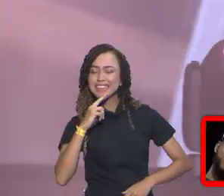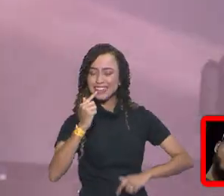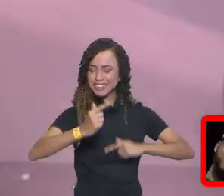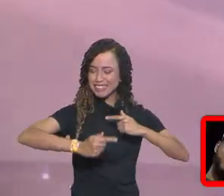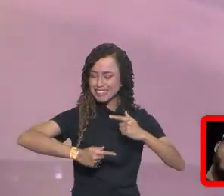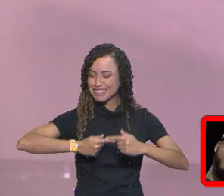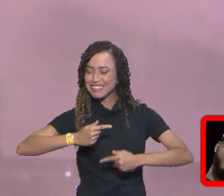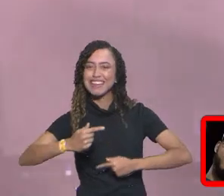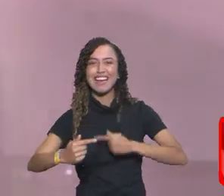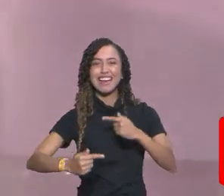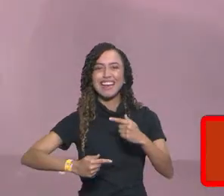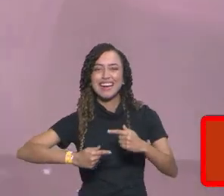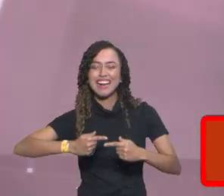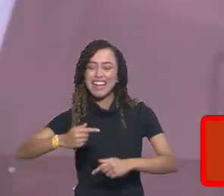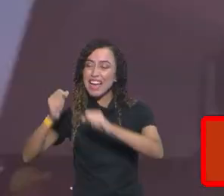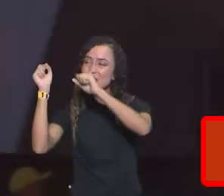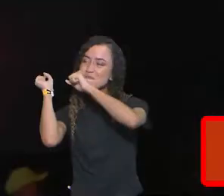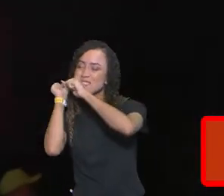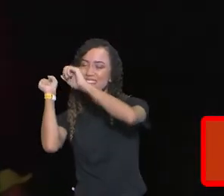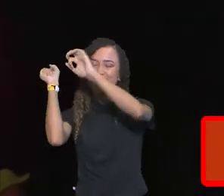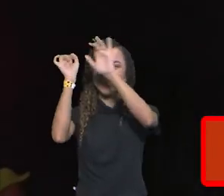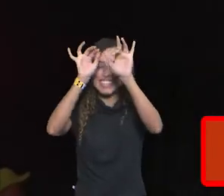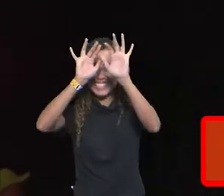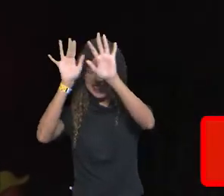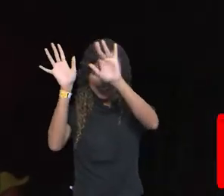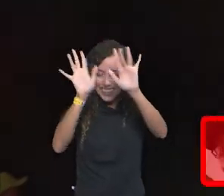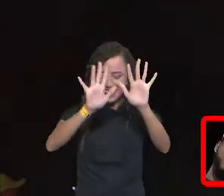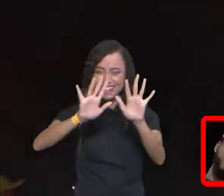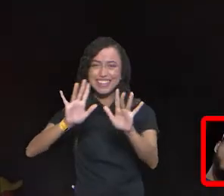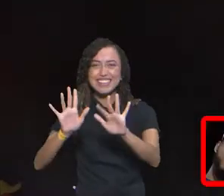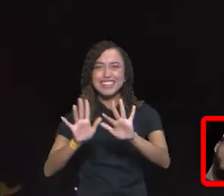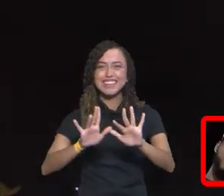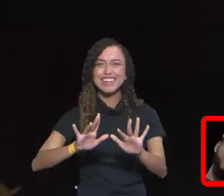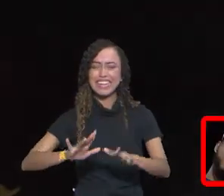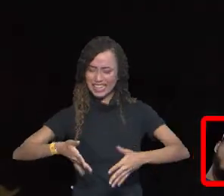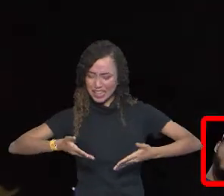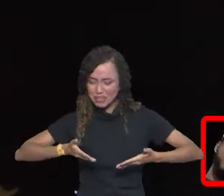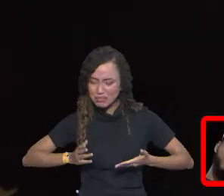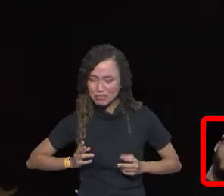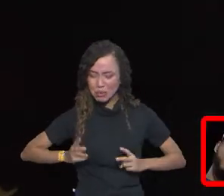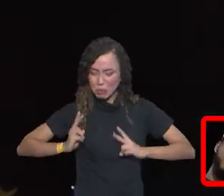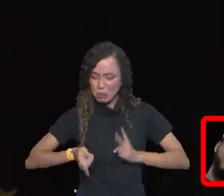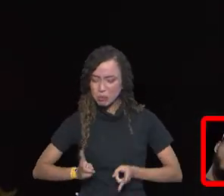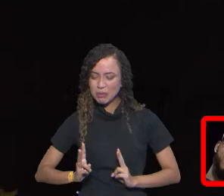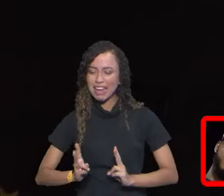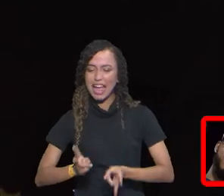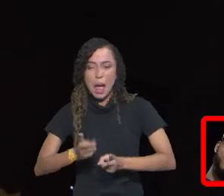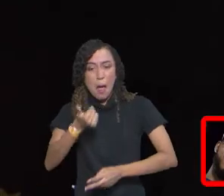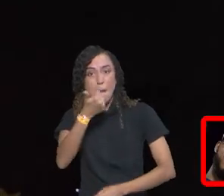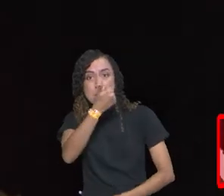filhos que a benção se derrame gerações